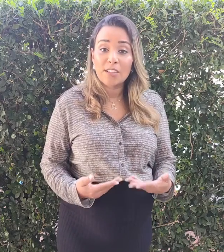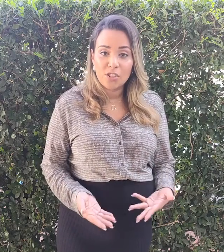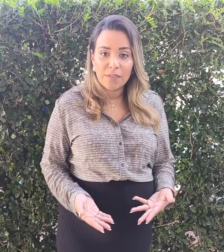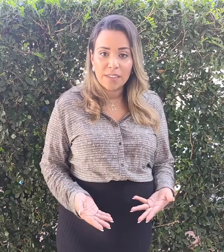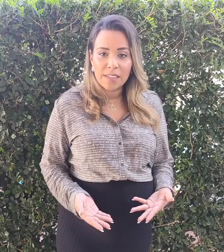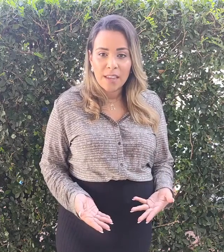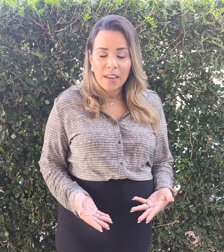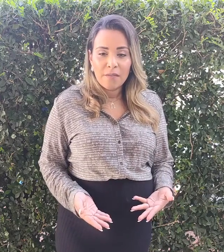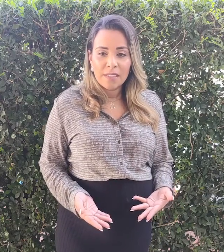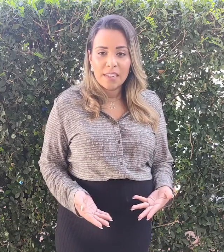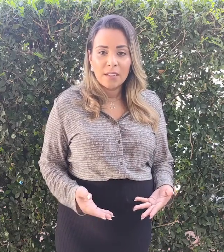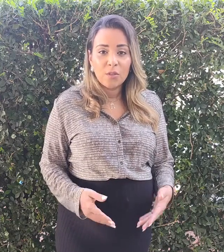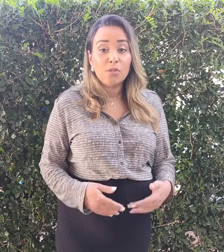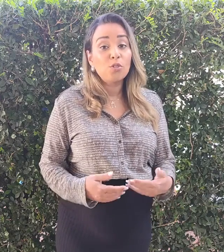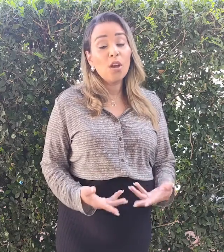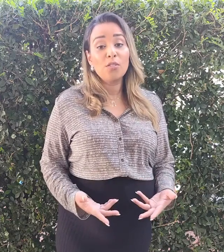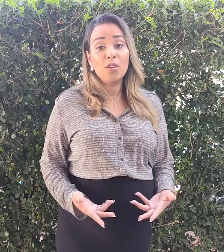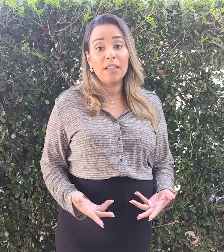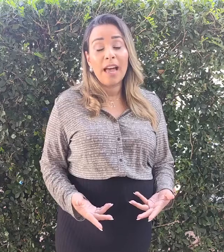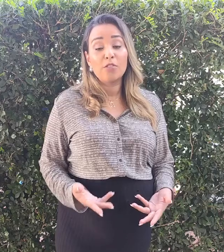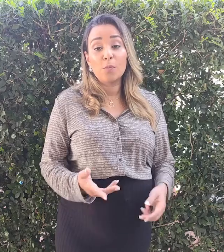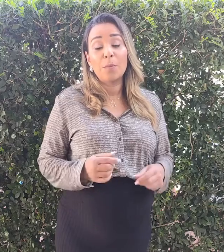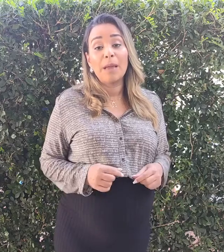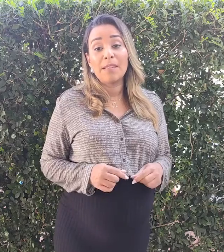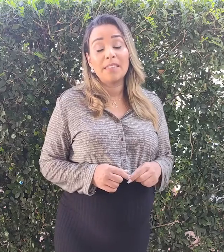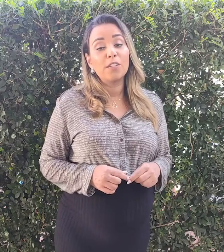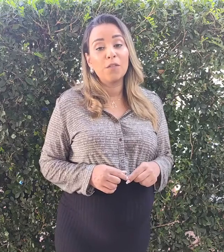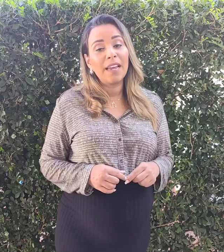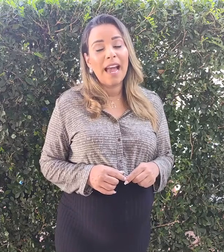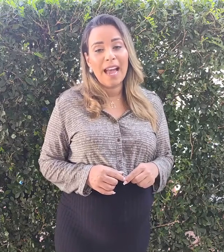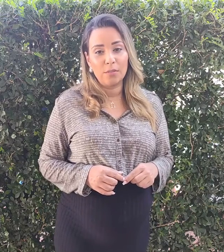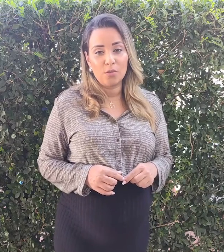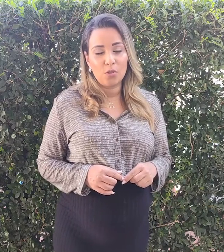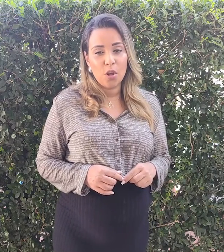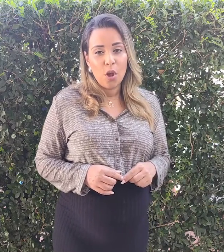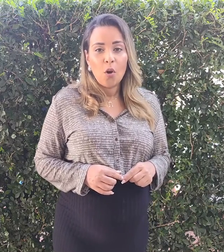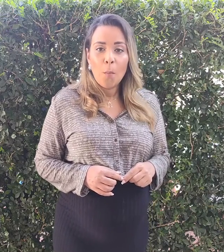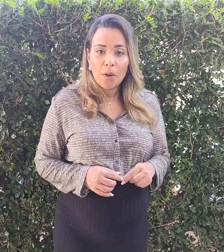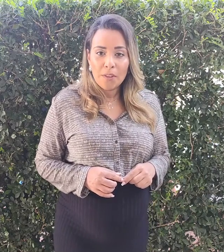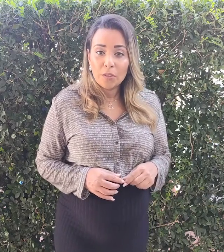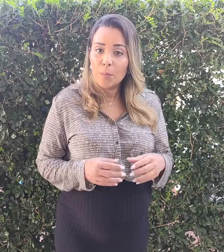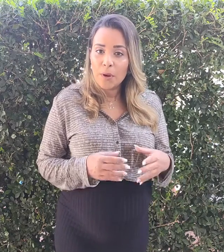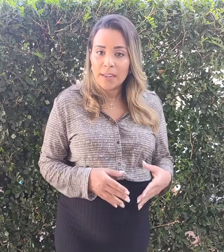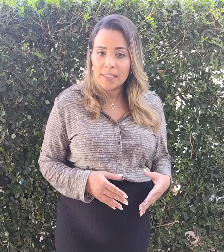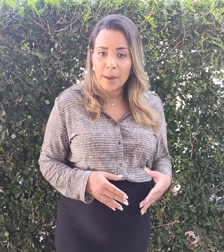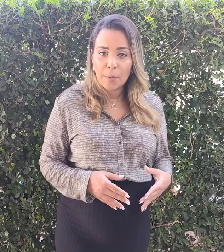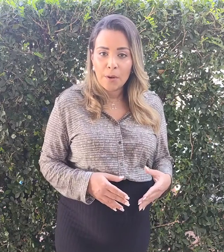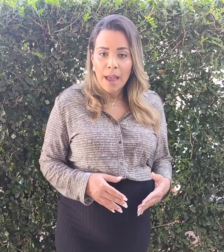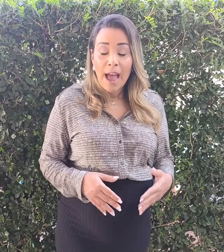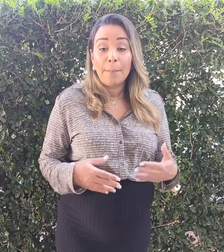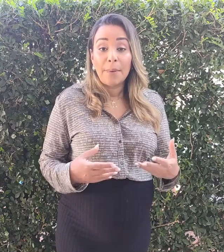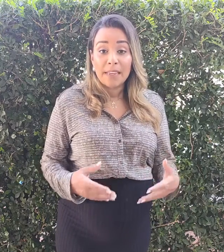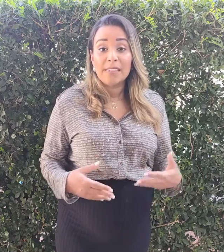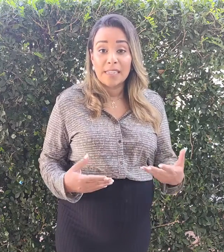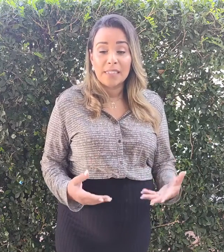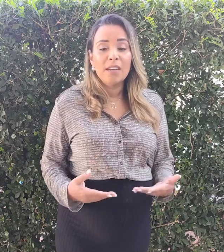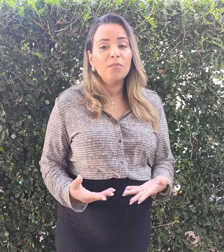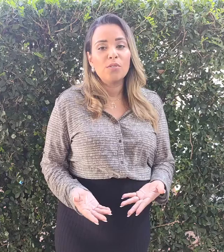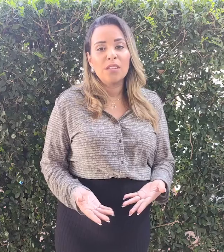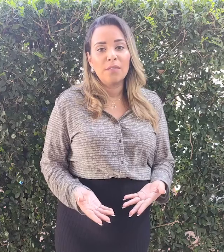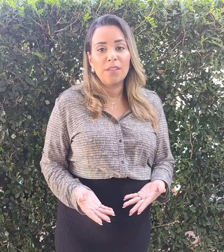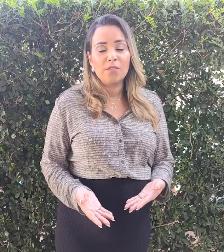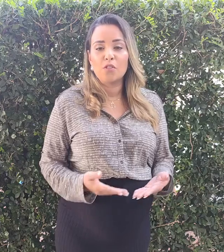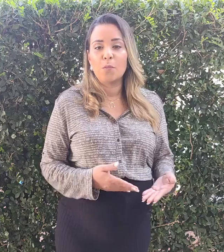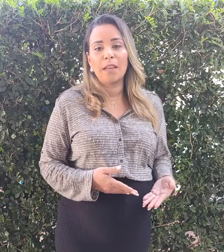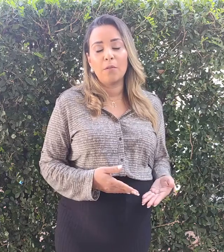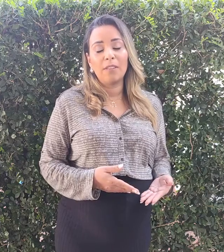medidas proativas visando solucionar os problemas identificados, comprovando, por exemplo, a prestação